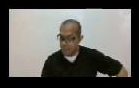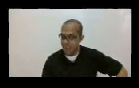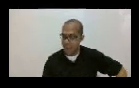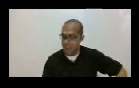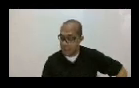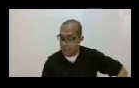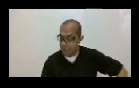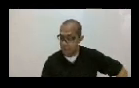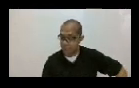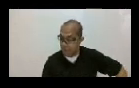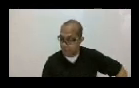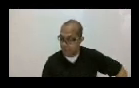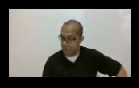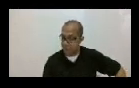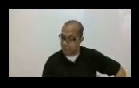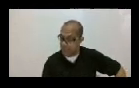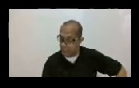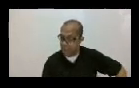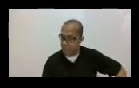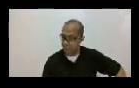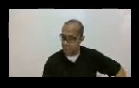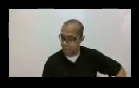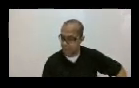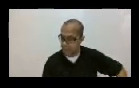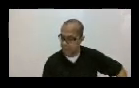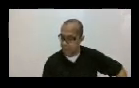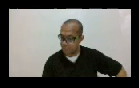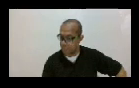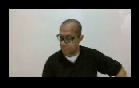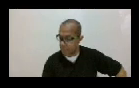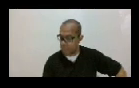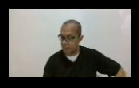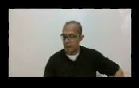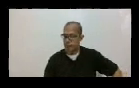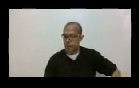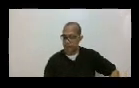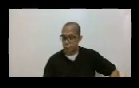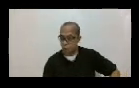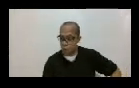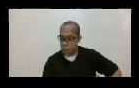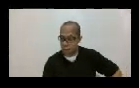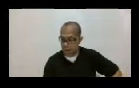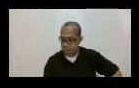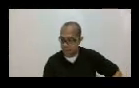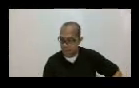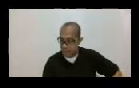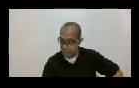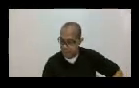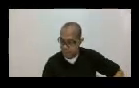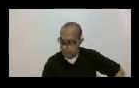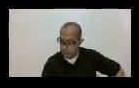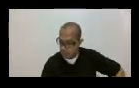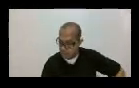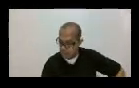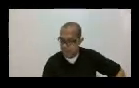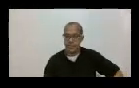barcelona berlim praga viena budapeste belgrado próprio moscou que nós